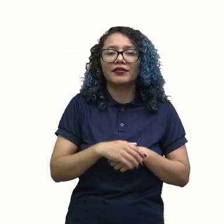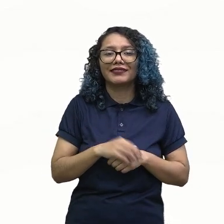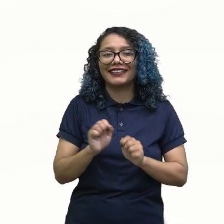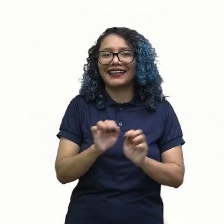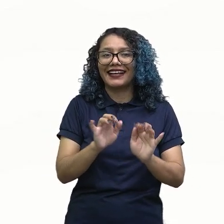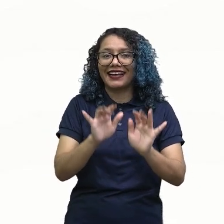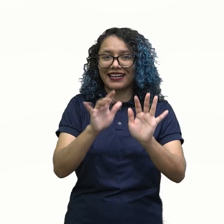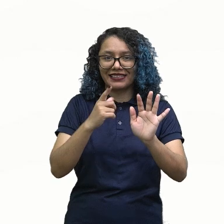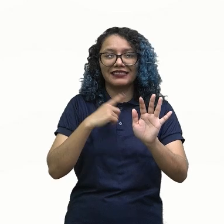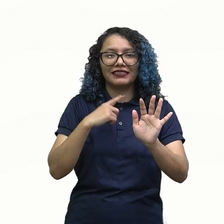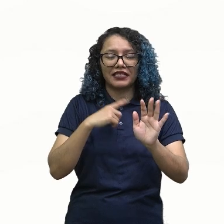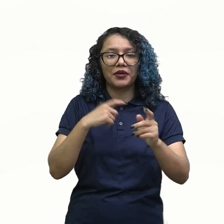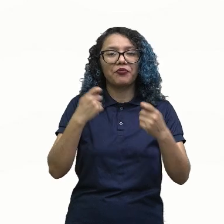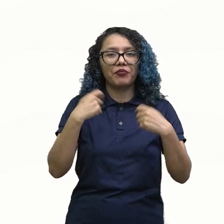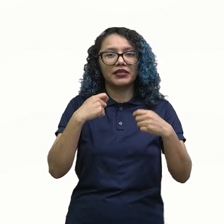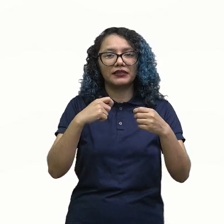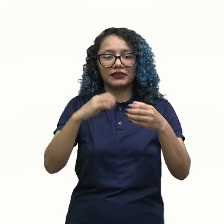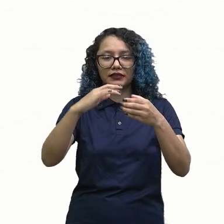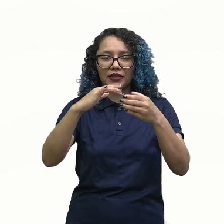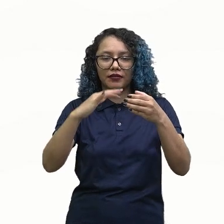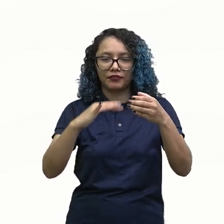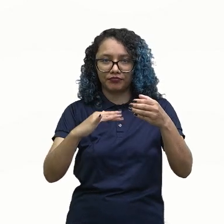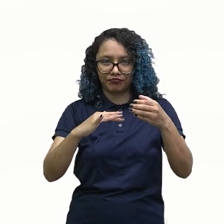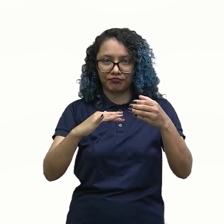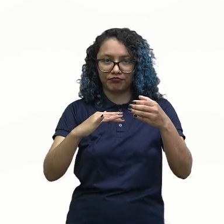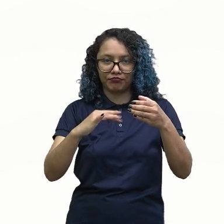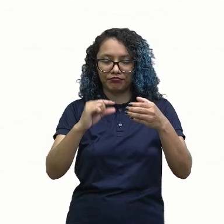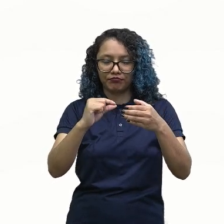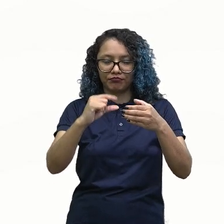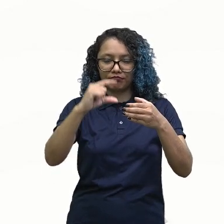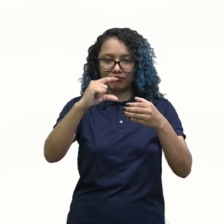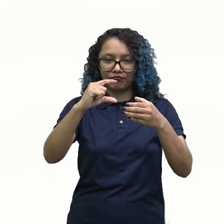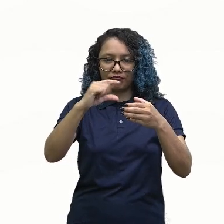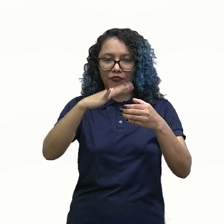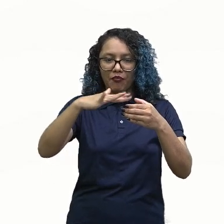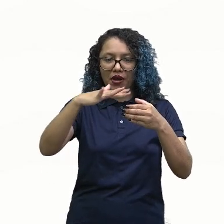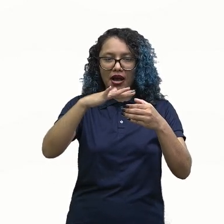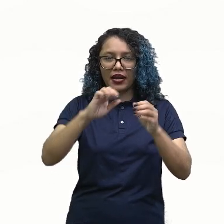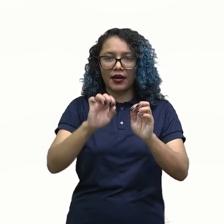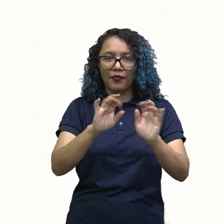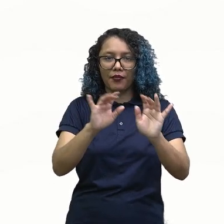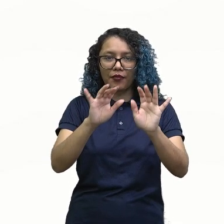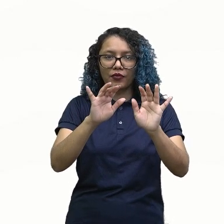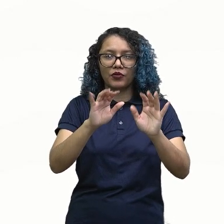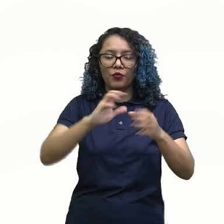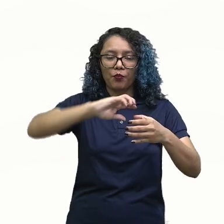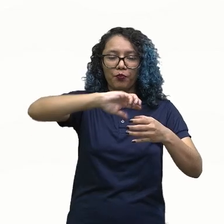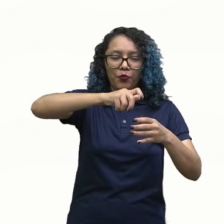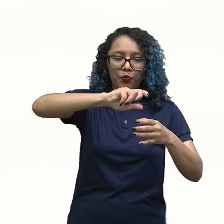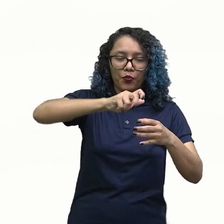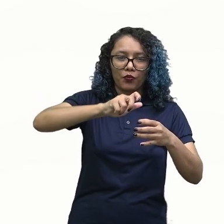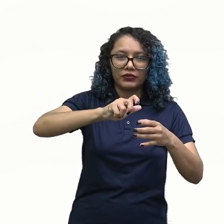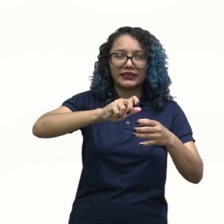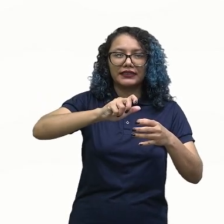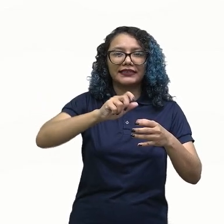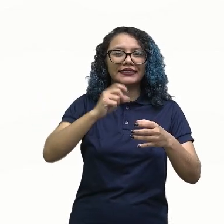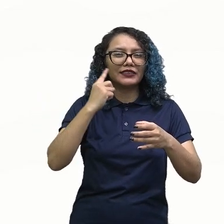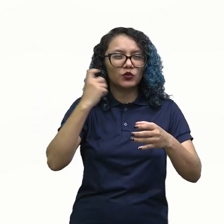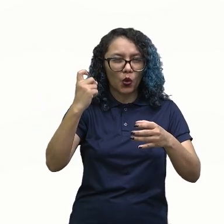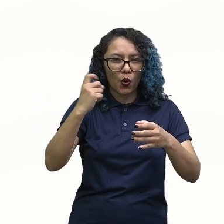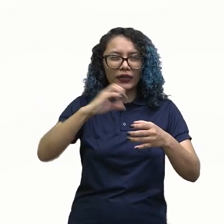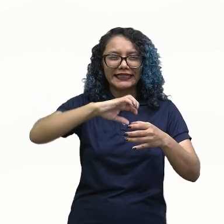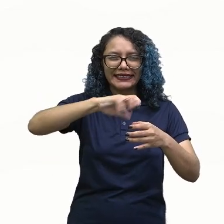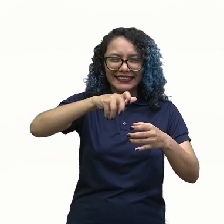gás, tá? Precisa de um espacinho aí, exatamente para esse gás, quando você abre, né, ele faz tsh, e